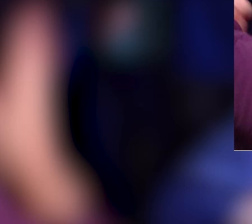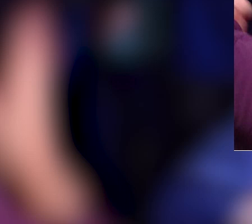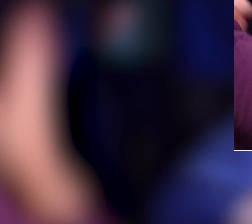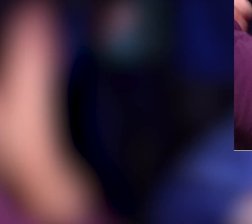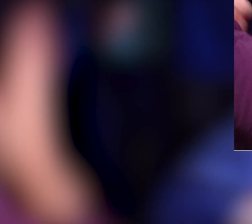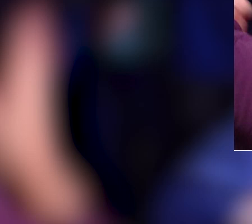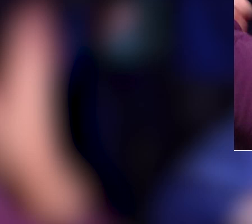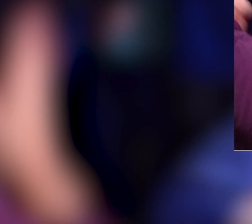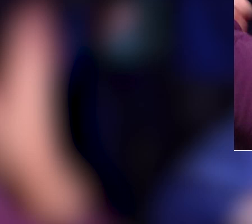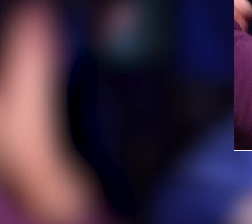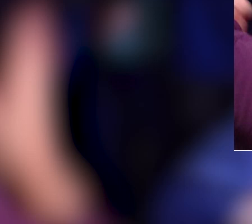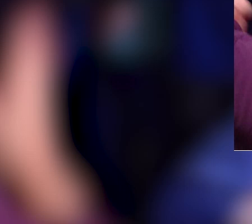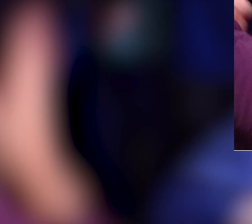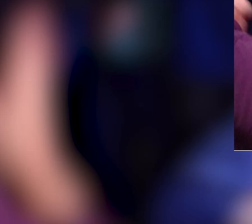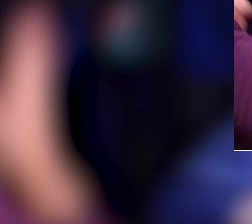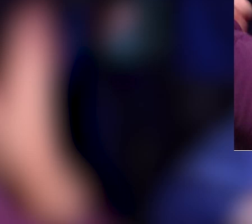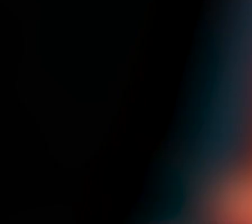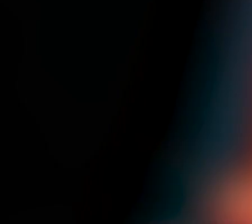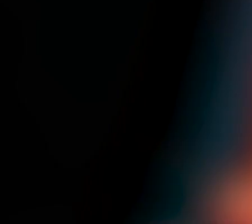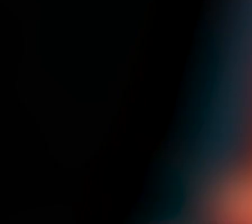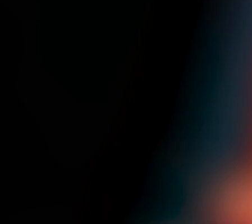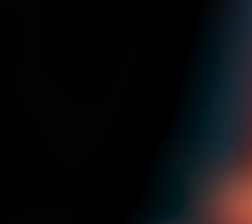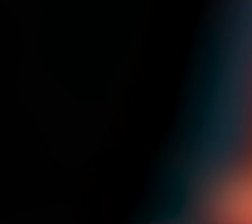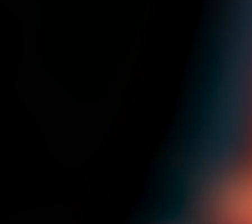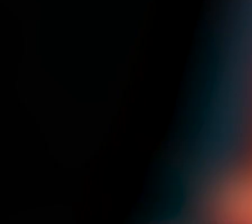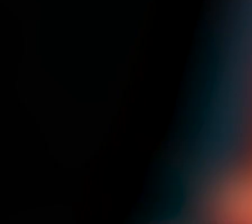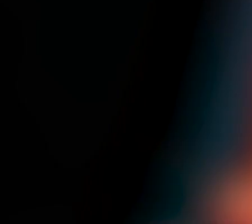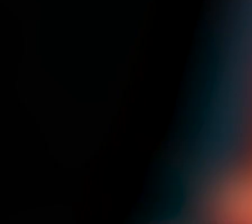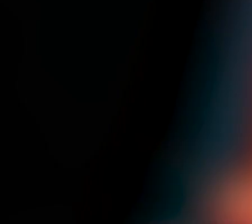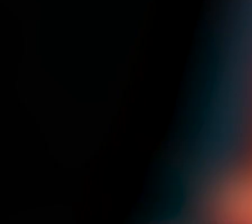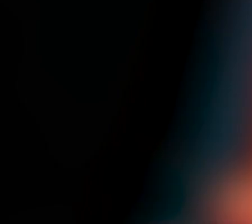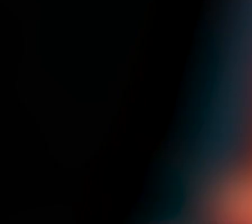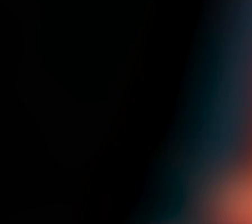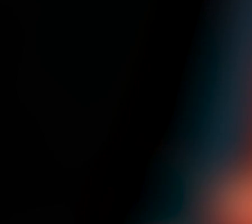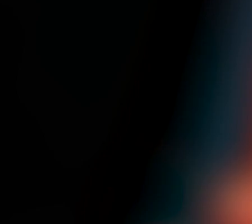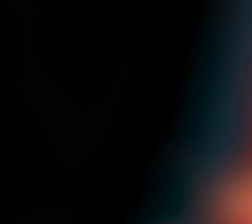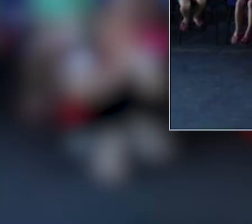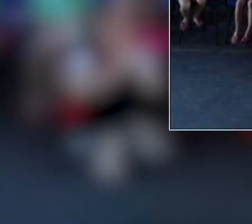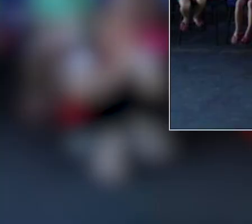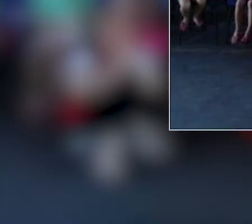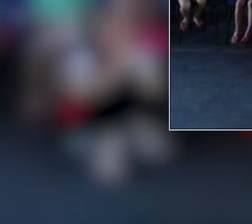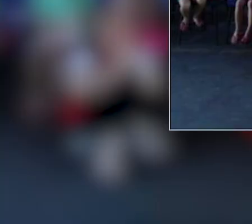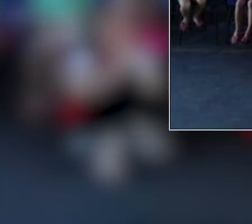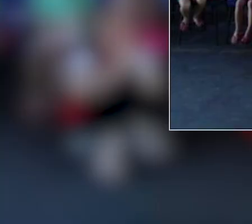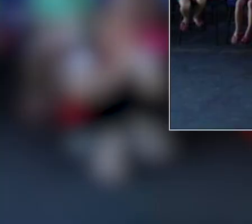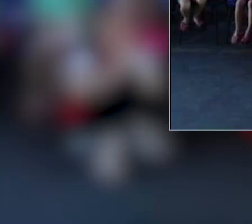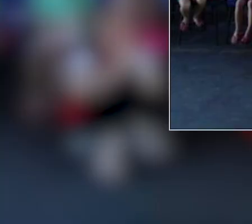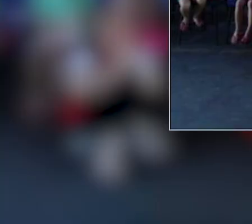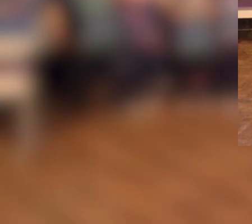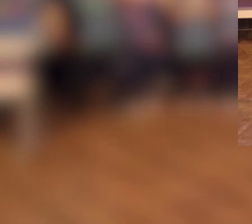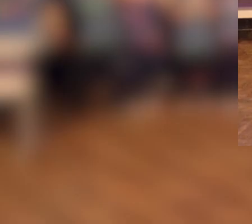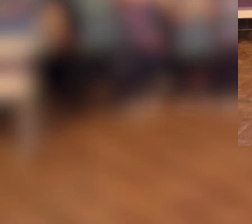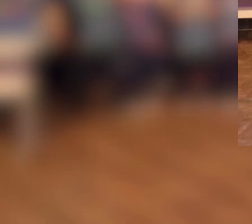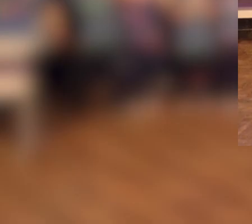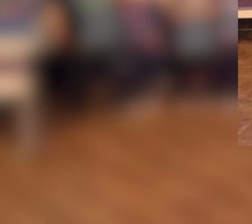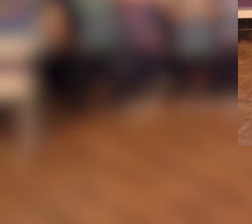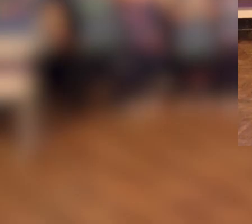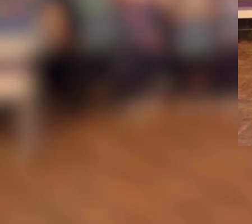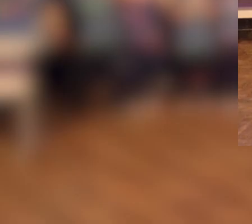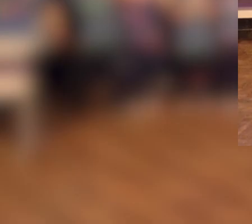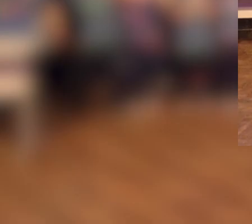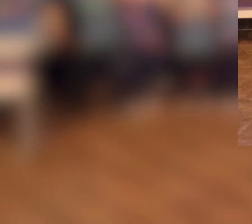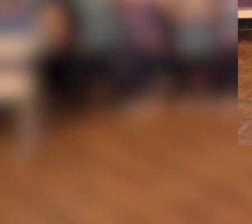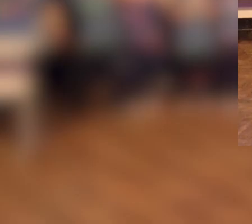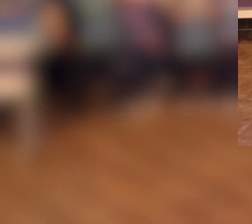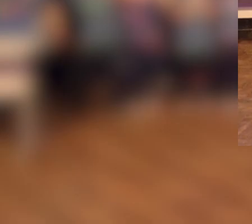o público infantil. Atua com a produção de jingles, vídeos e trilhas sonoras para espetáculos, além de